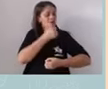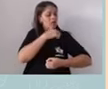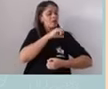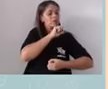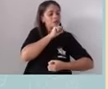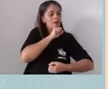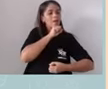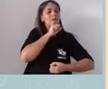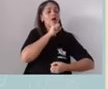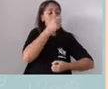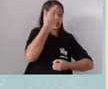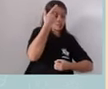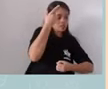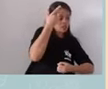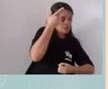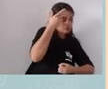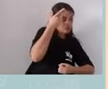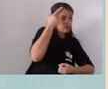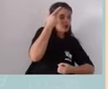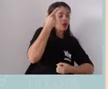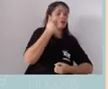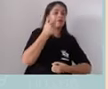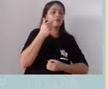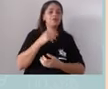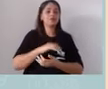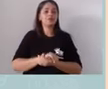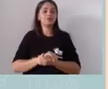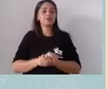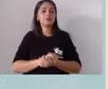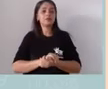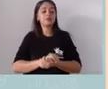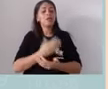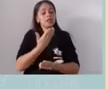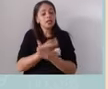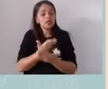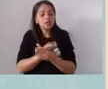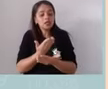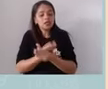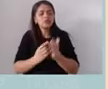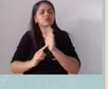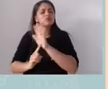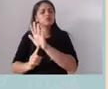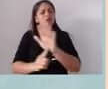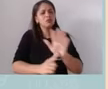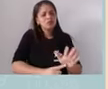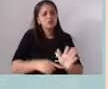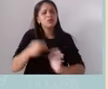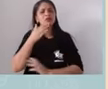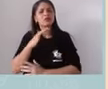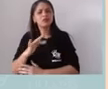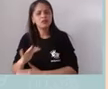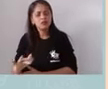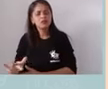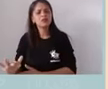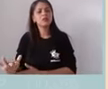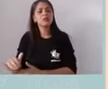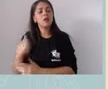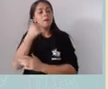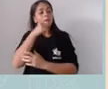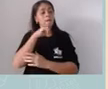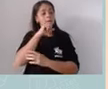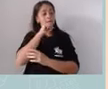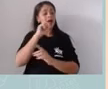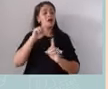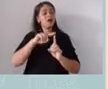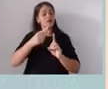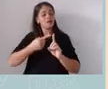passiva natural, a pessoa está recebendo ali naturalmente. Inclusive, tem vários estudos, né, que têm mostrado alguns casos de crianças que a mãe foi vacinada